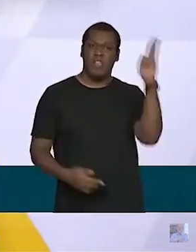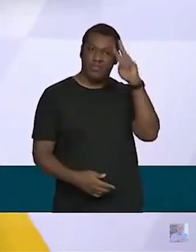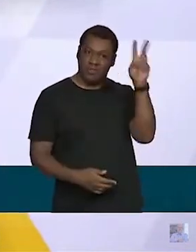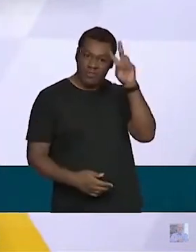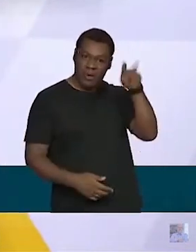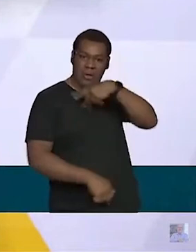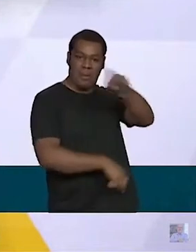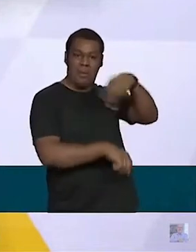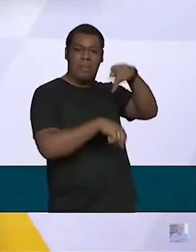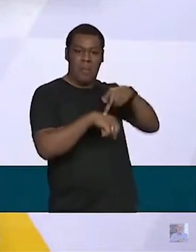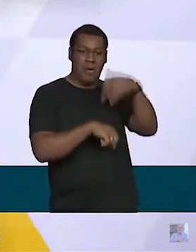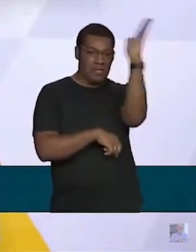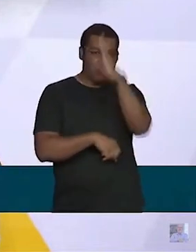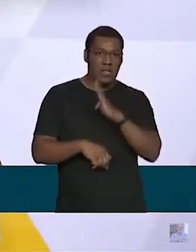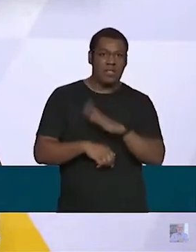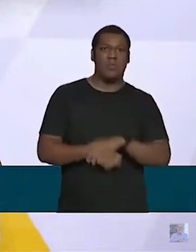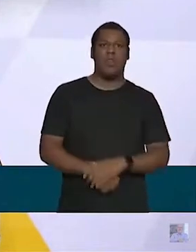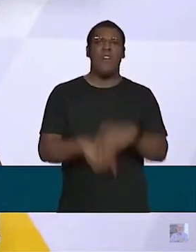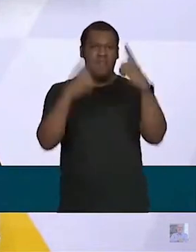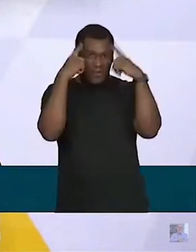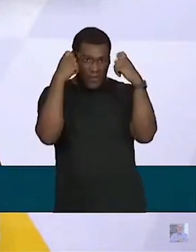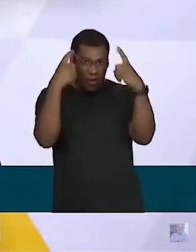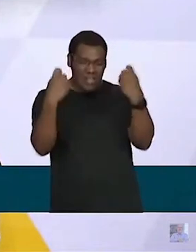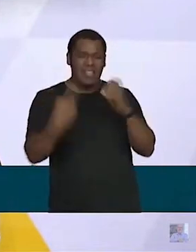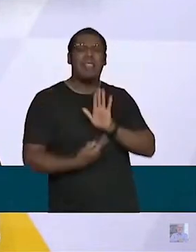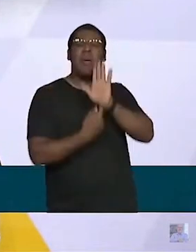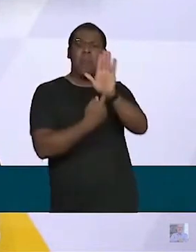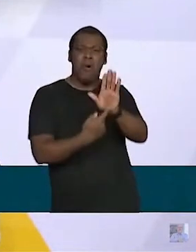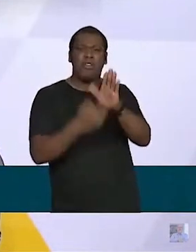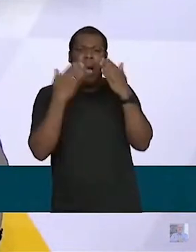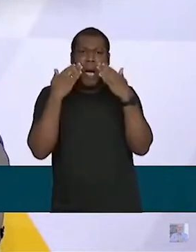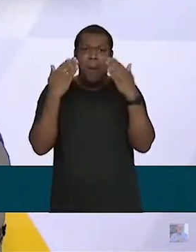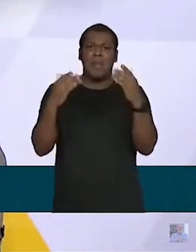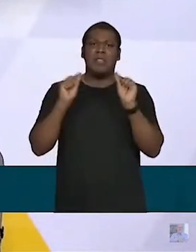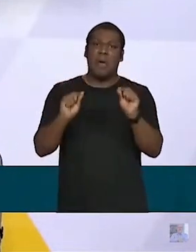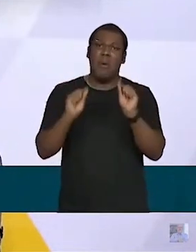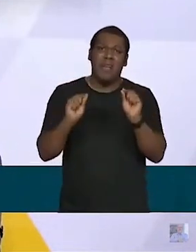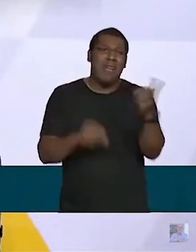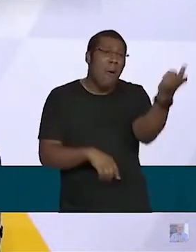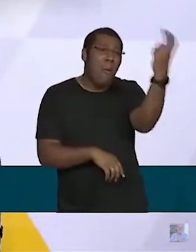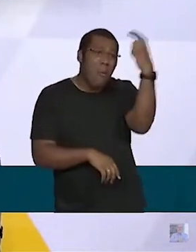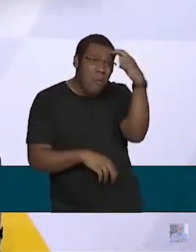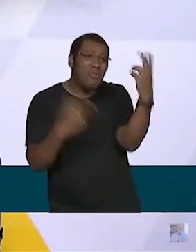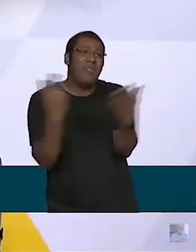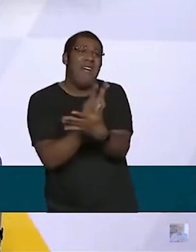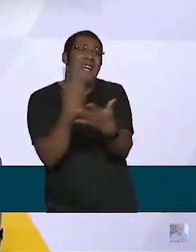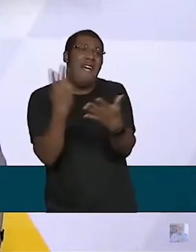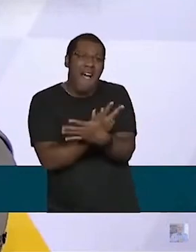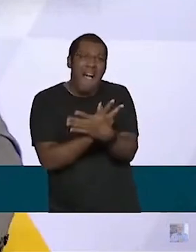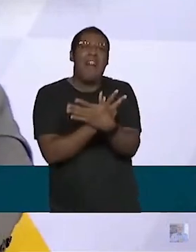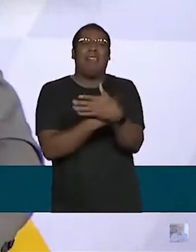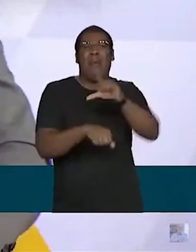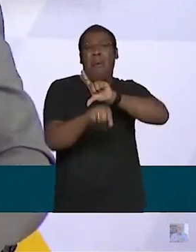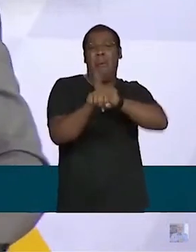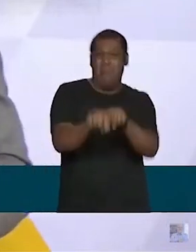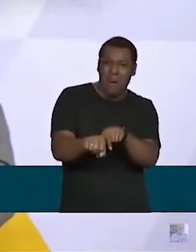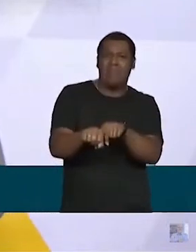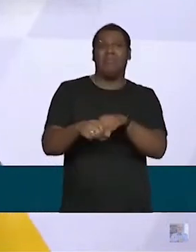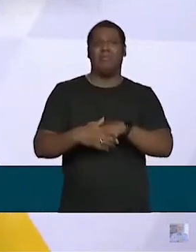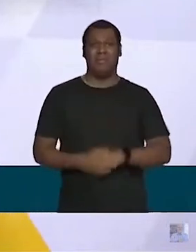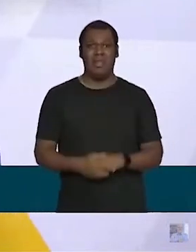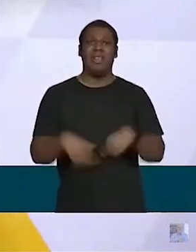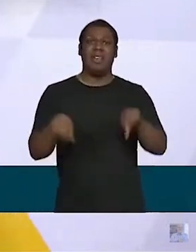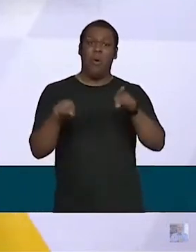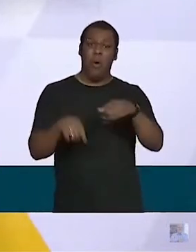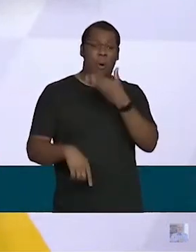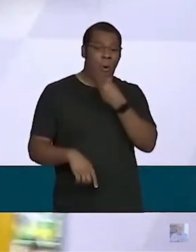desse país, porque a violência demonstra apenas a nossa formação, que está muito atrasada, e o nosso